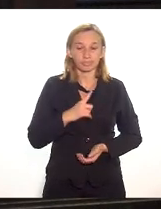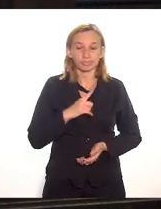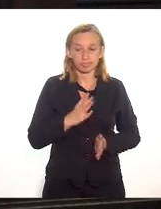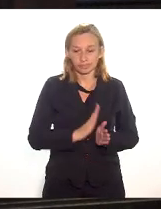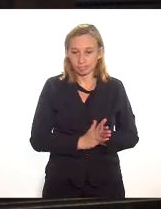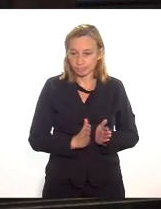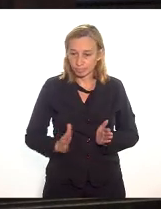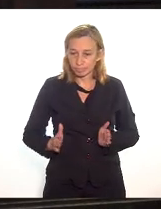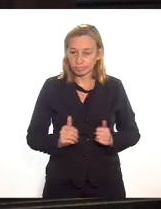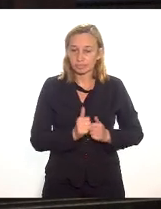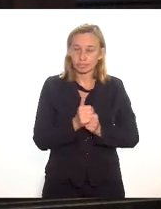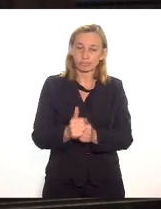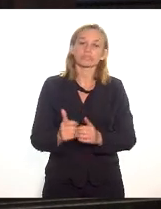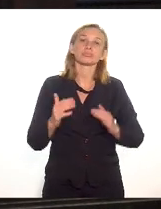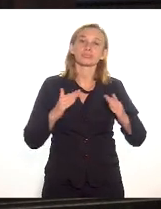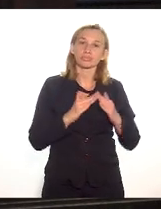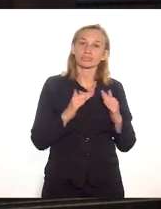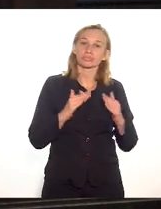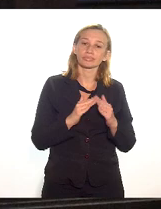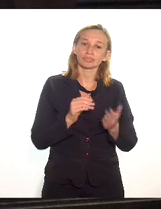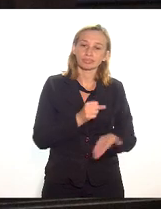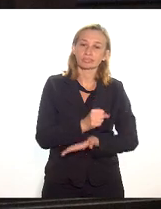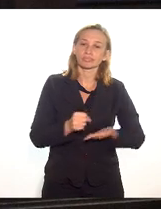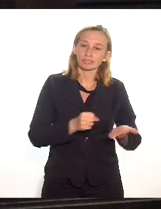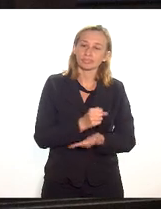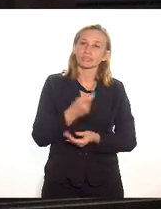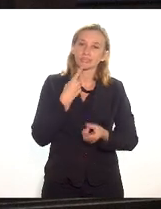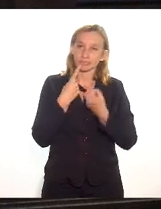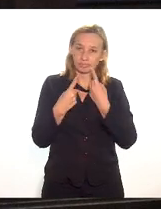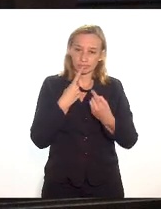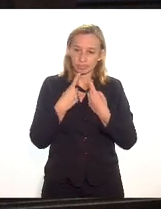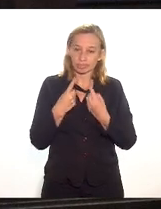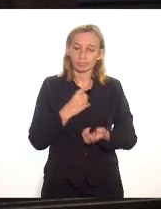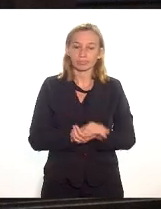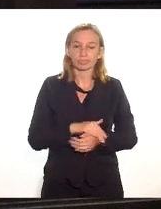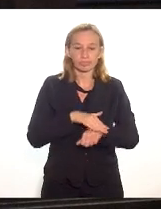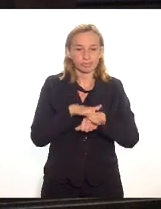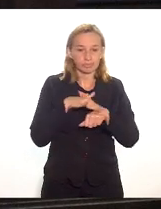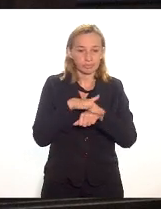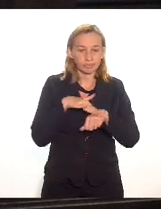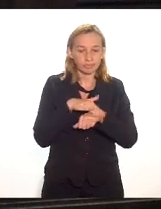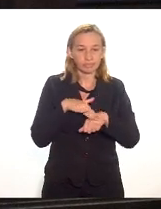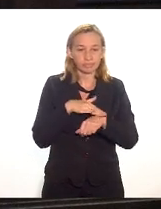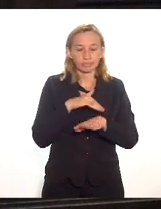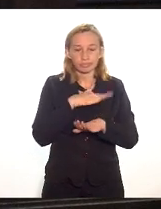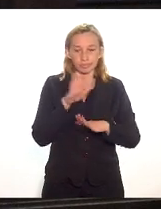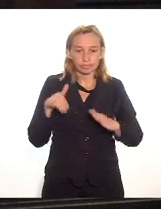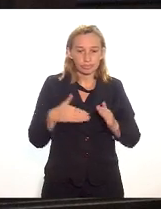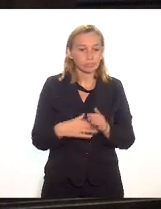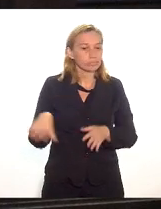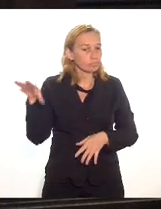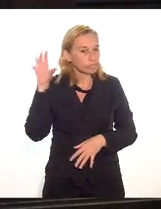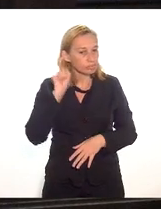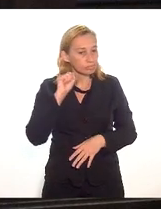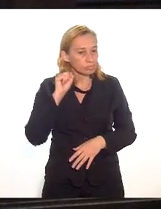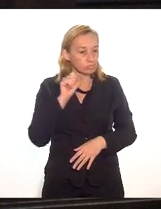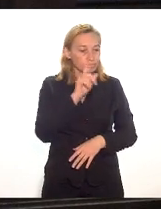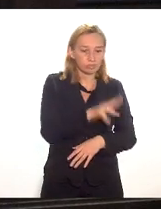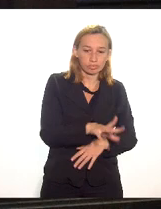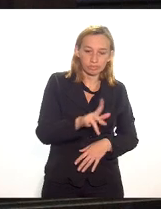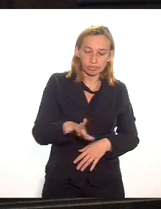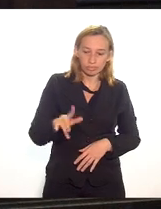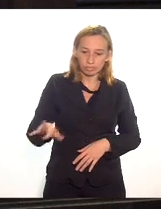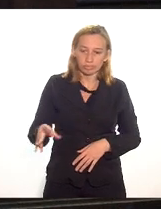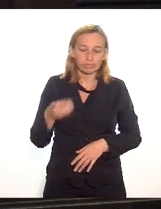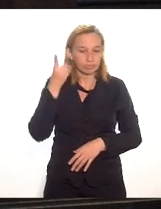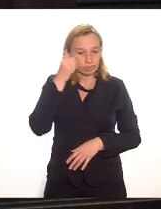de conduzir esta casa com base em muito diálogo, conversando com as bancadas, ouvindo os diferentes mandatos. Eu